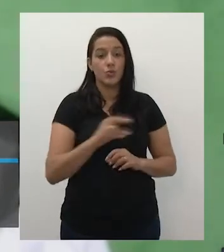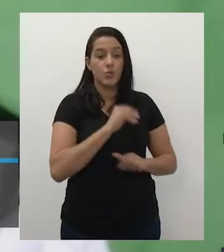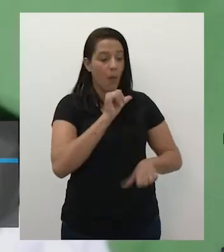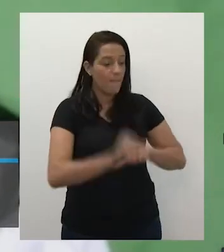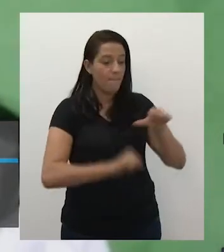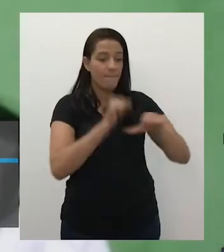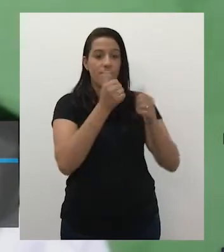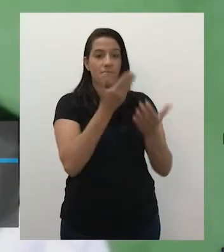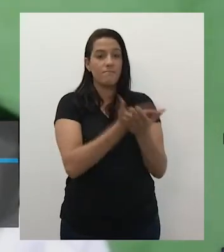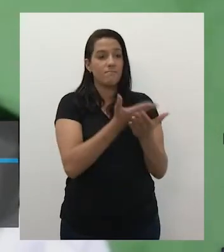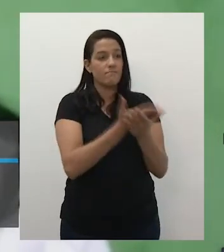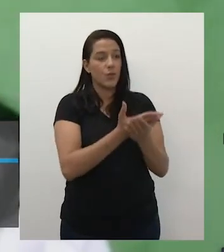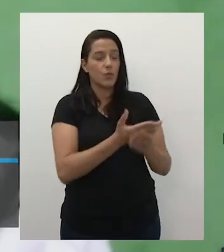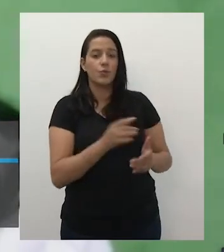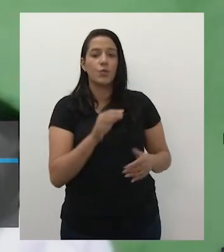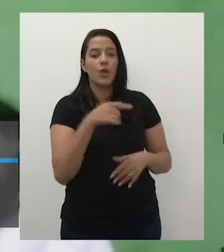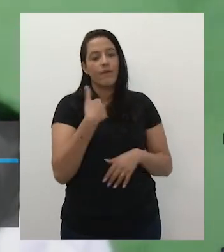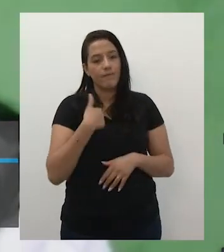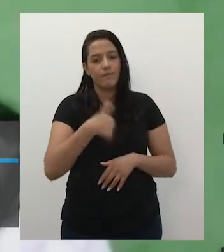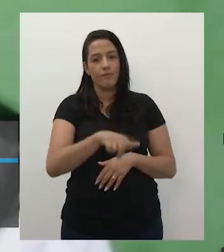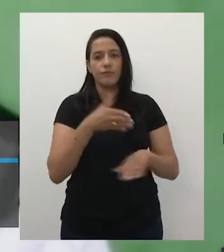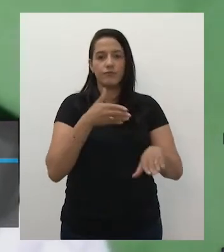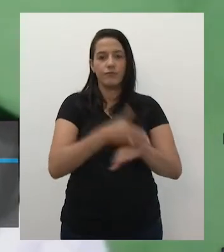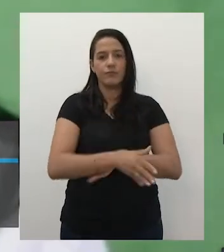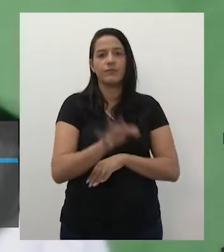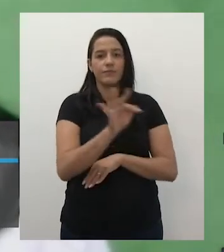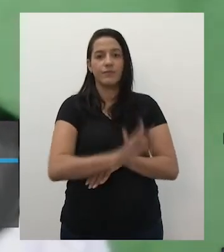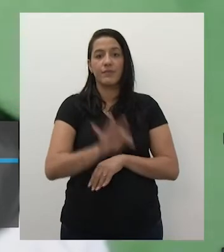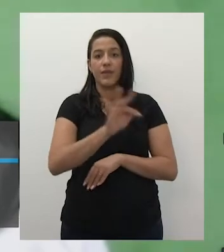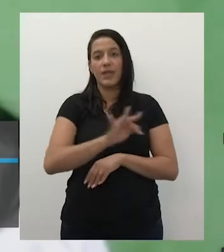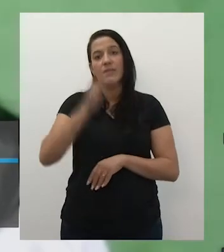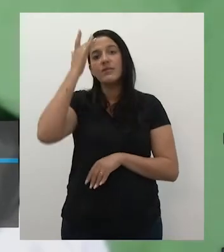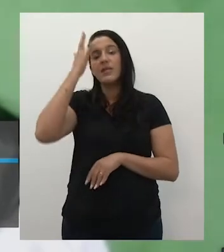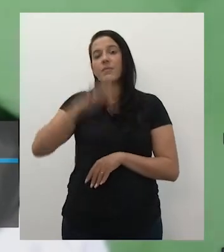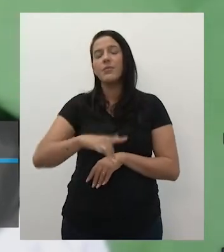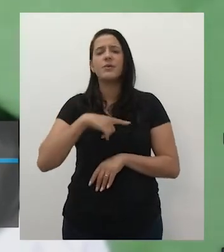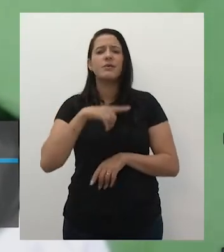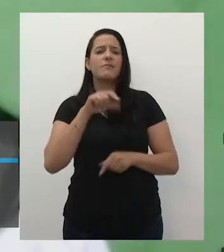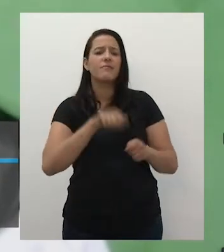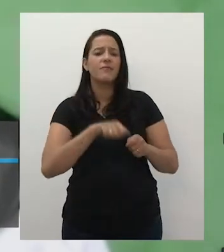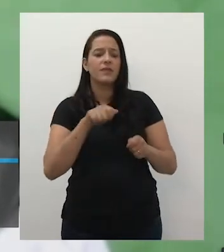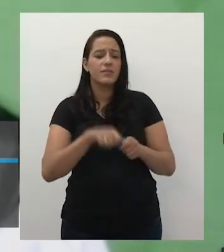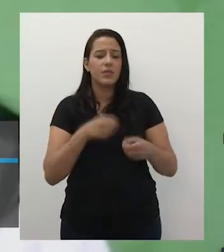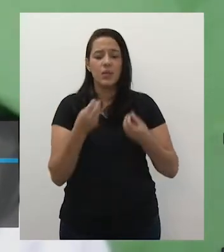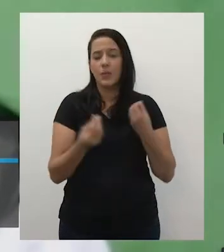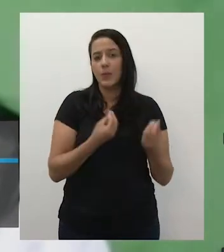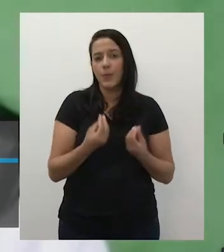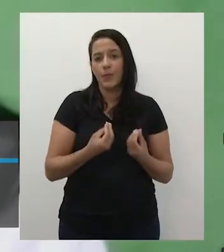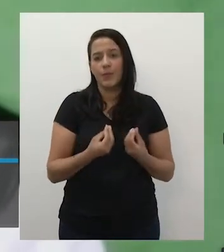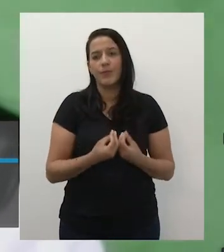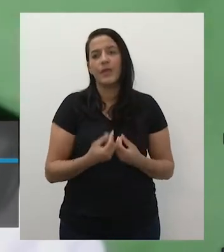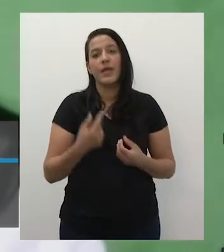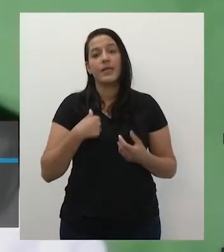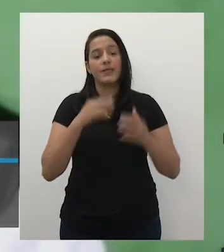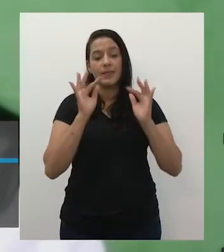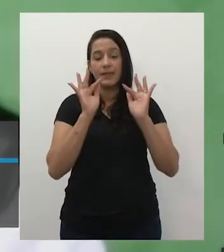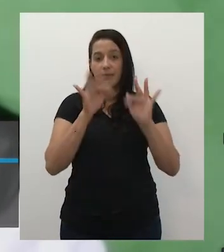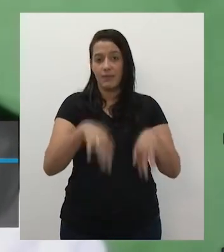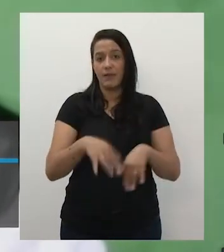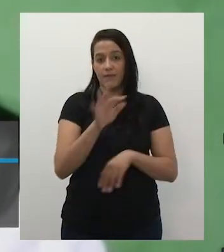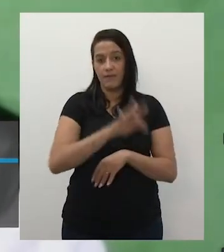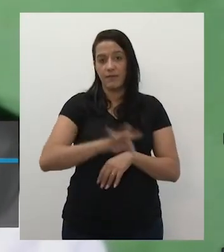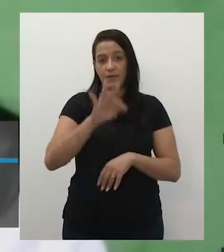que eu desenvolvi essa minha autogestão. Quando eu terminei os anos iniciais, os anos finais, né, que era a antiga 8ª série, eu não sabia que